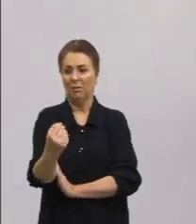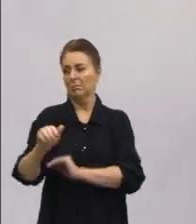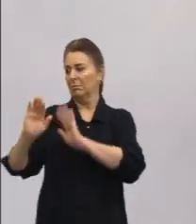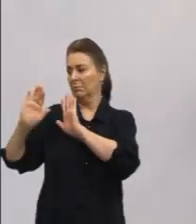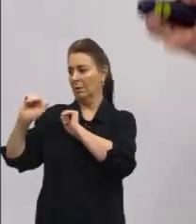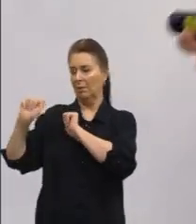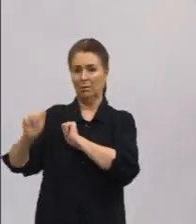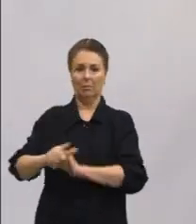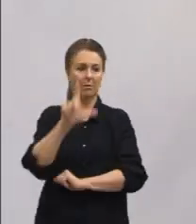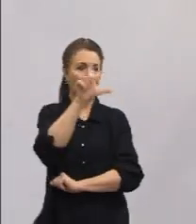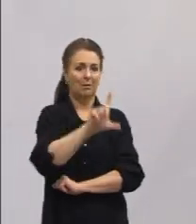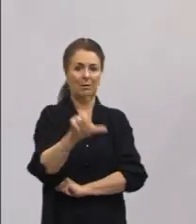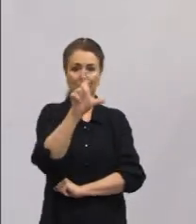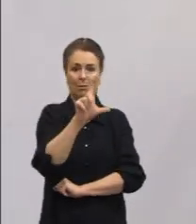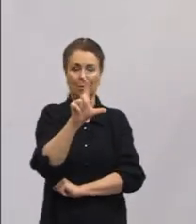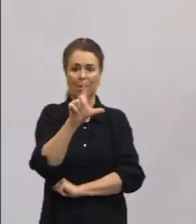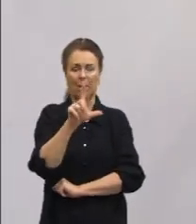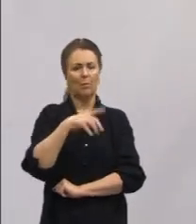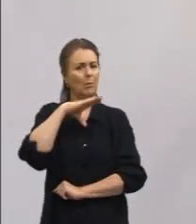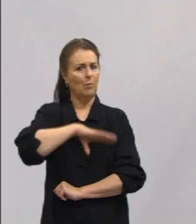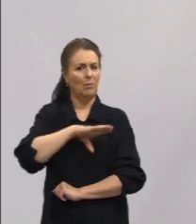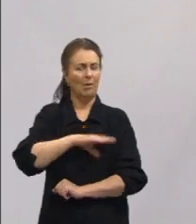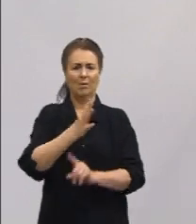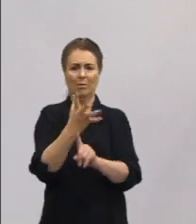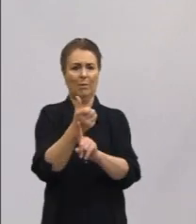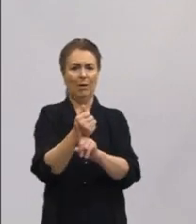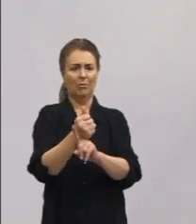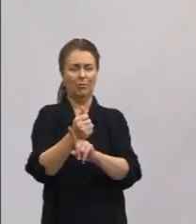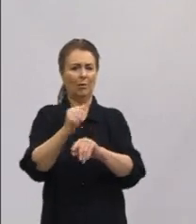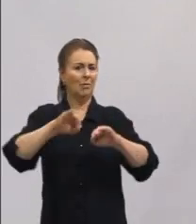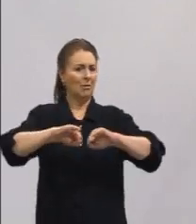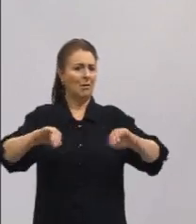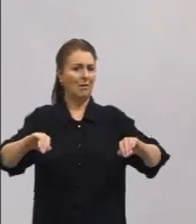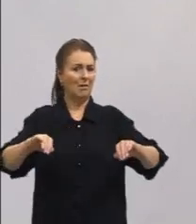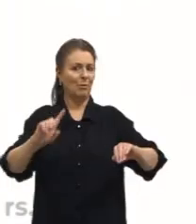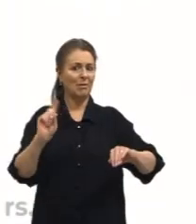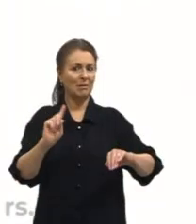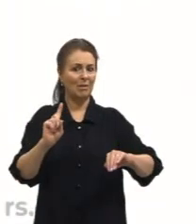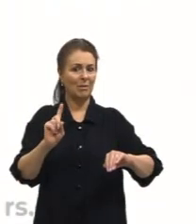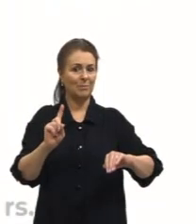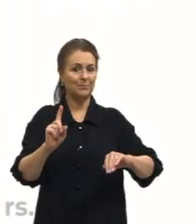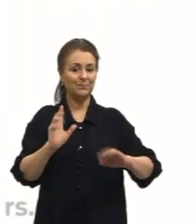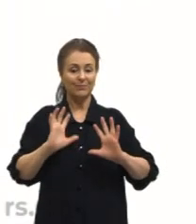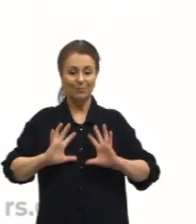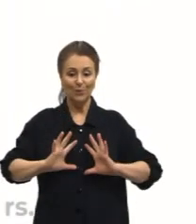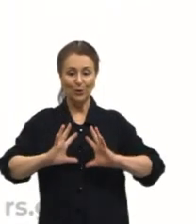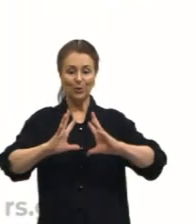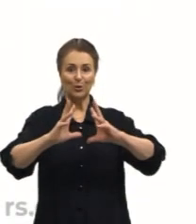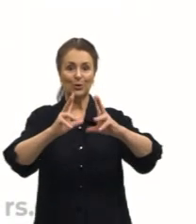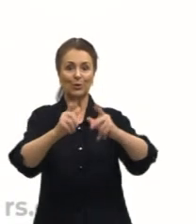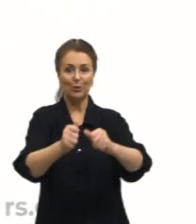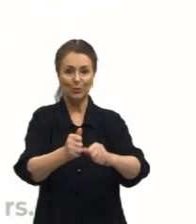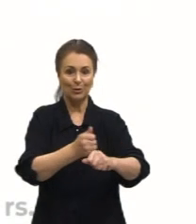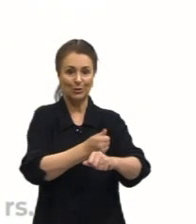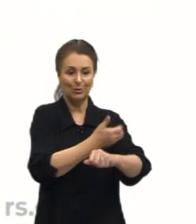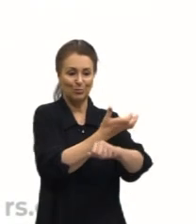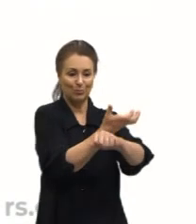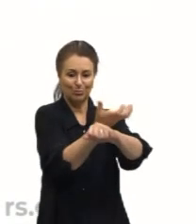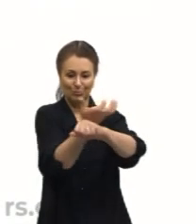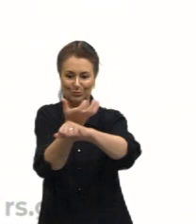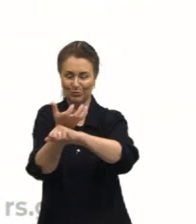literatura para o português ou para arte né Elas são referentes a todos os componentes